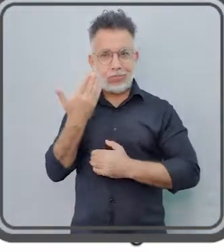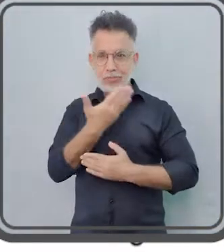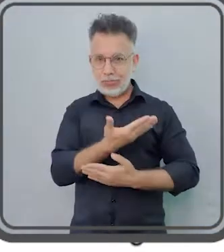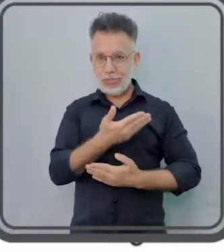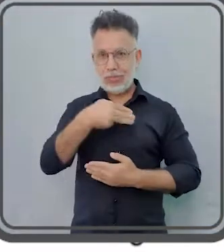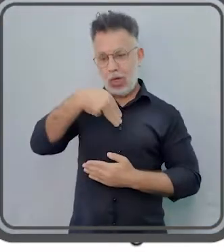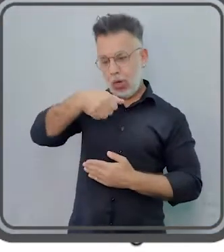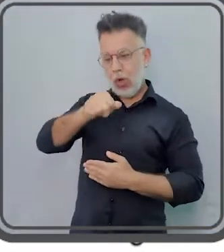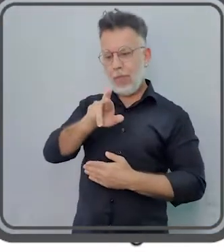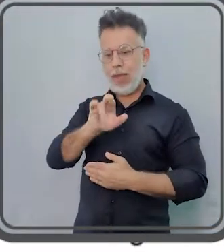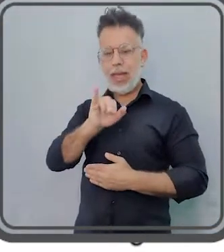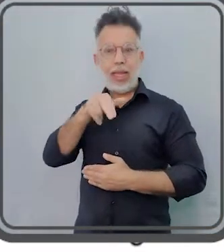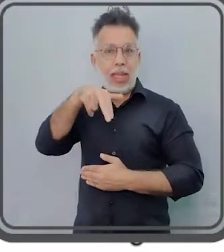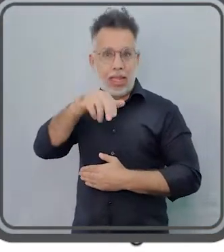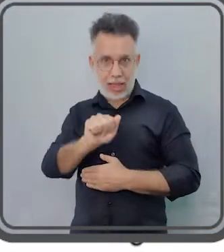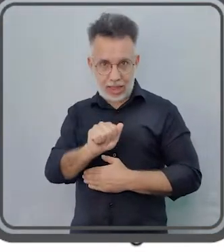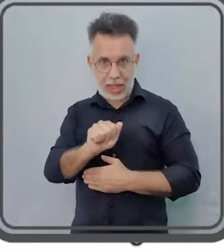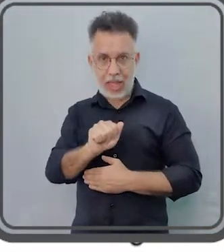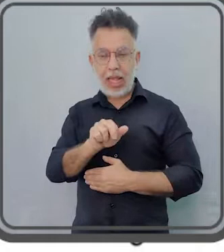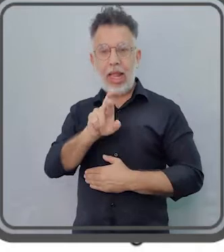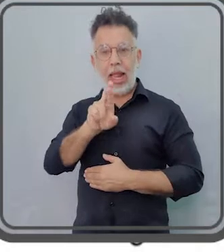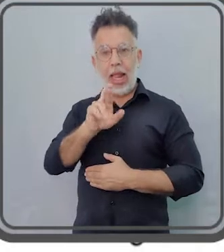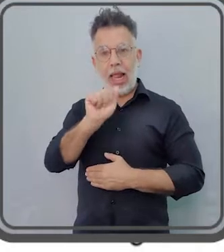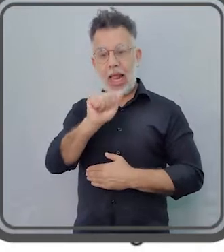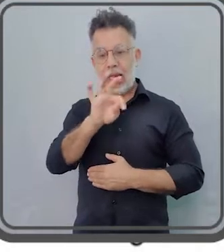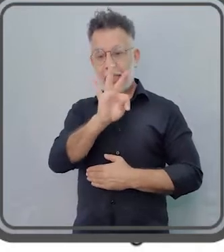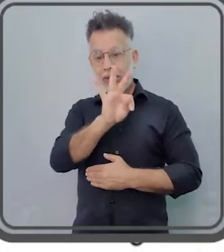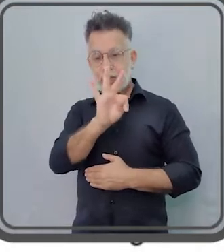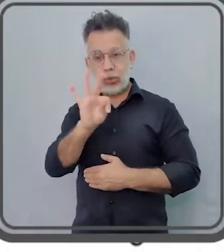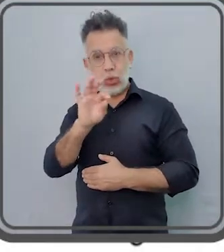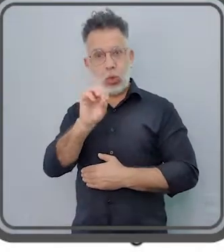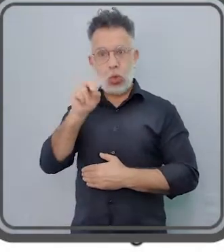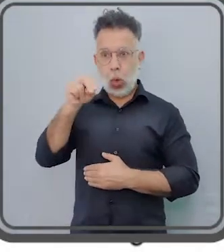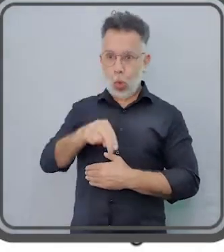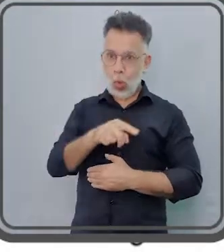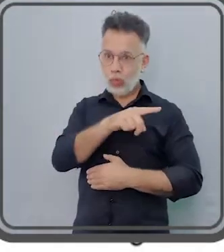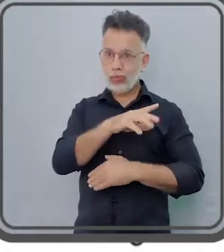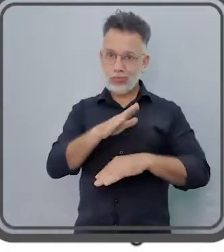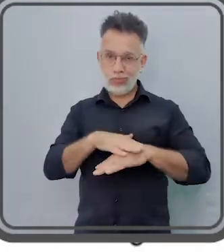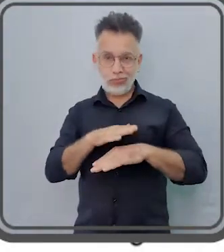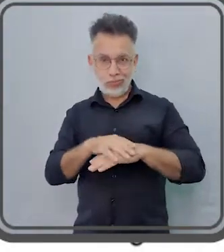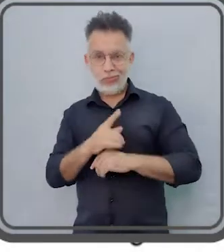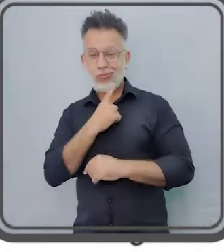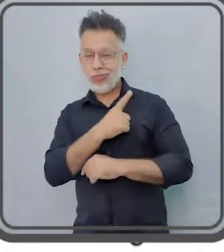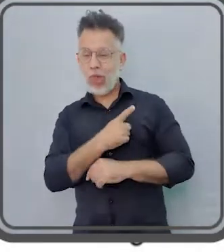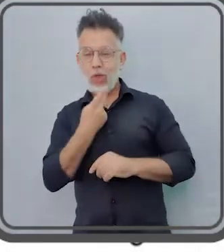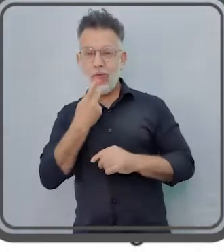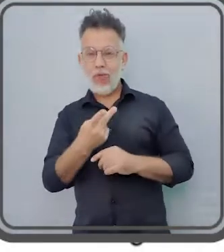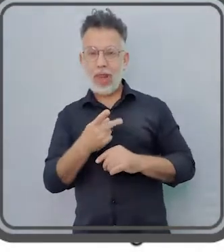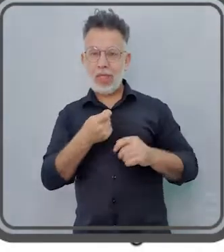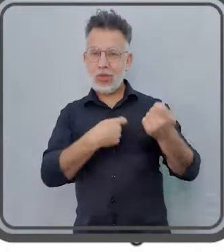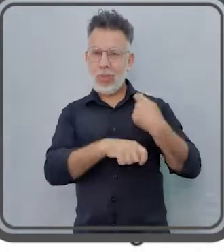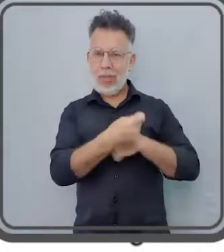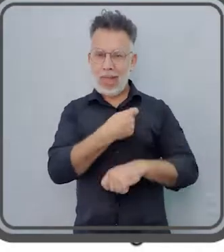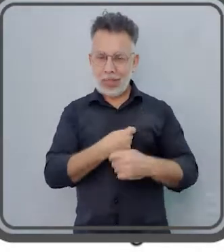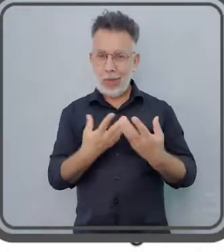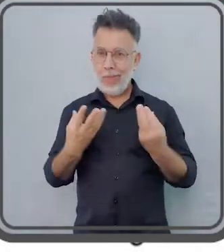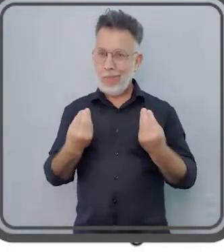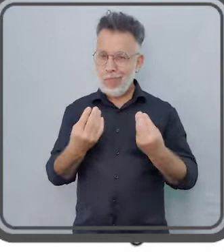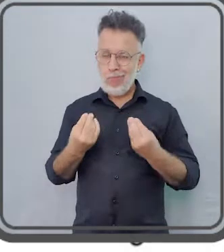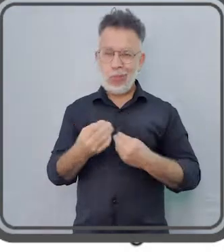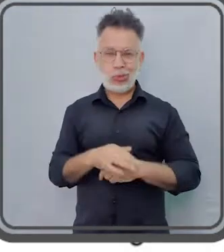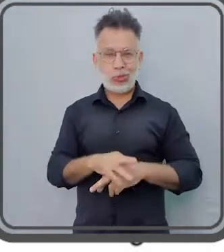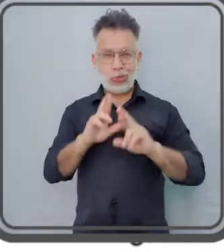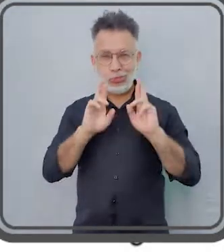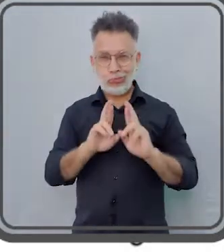Marina Raton, ela que é a fundadora da FIO. Hoje nós vamos falar aqui sobre um mercado bastante polêmico